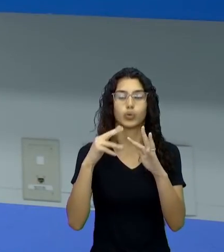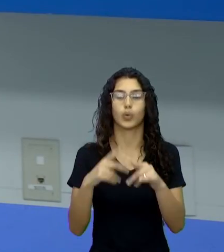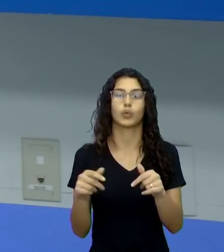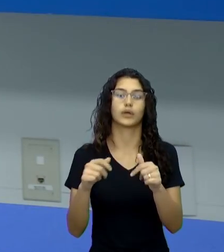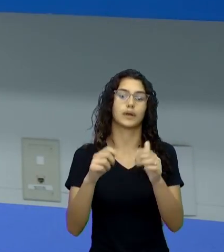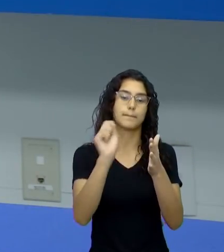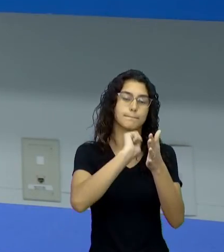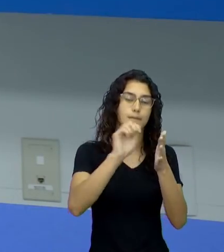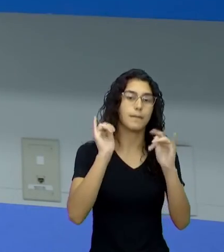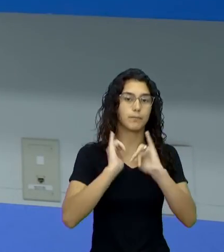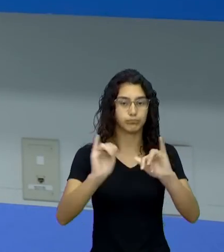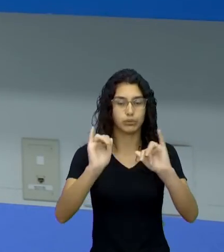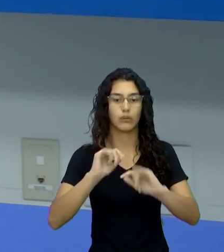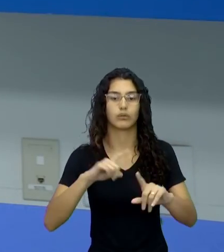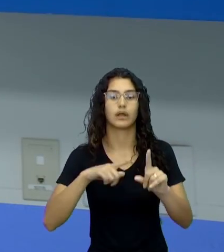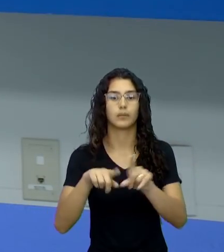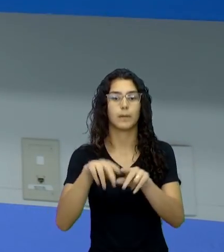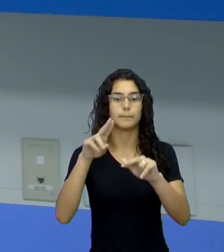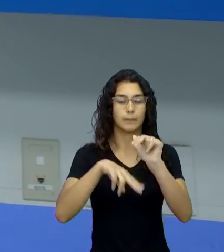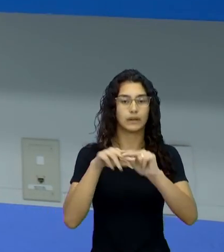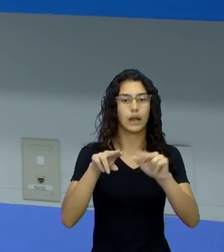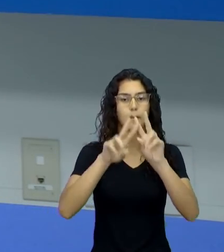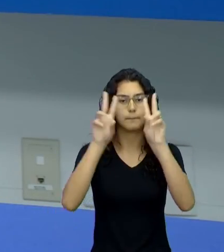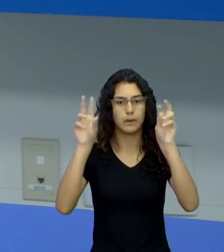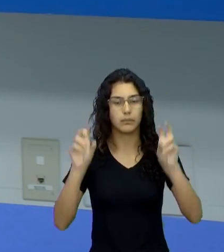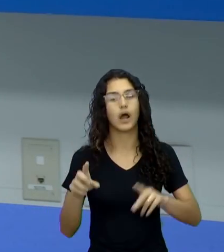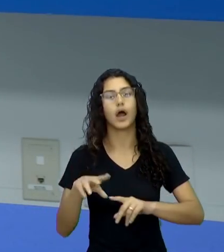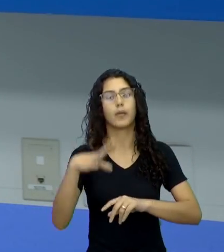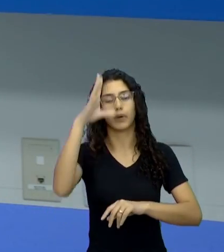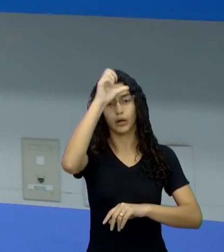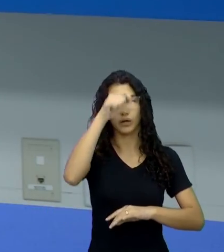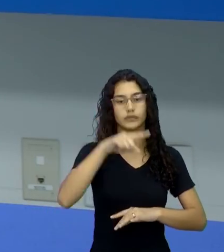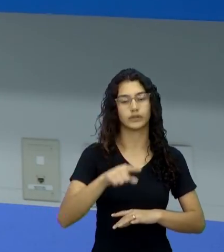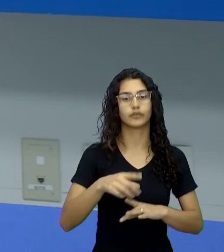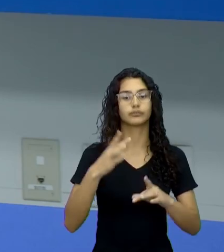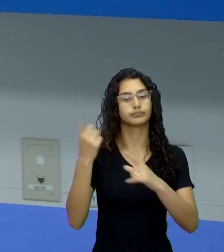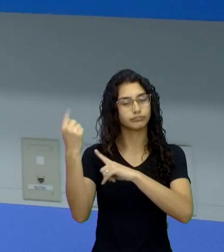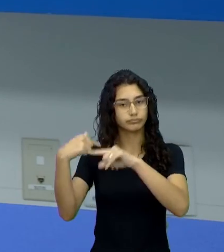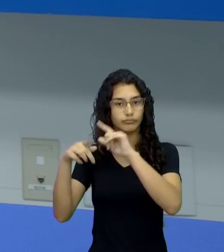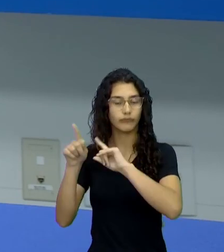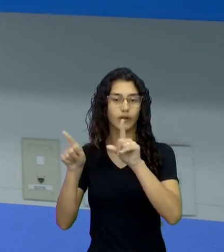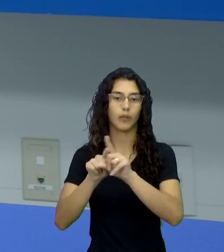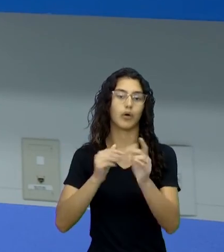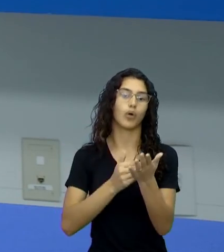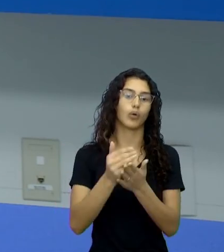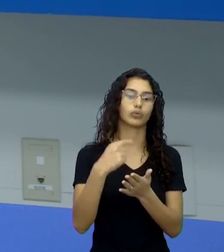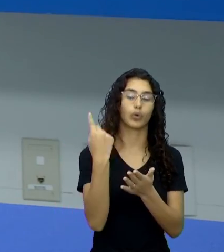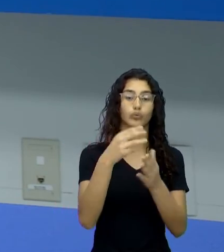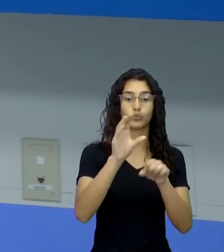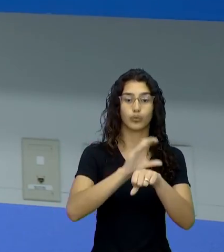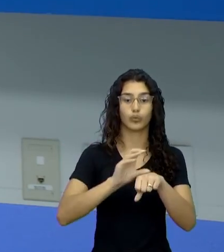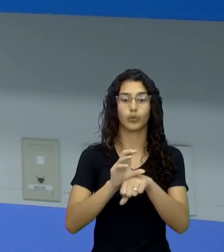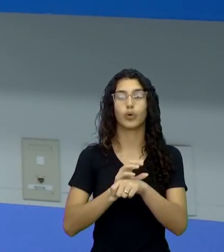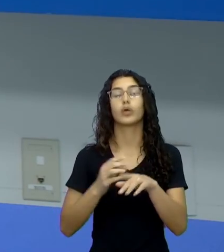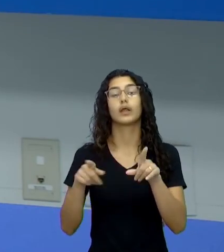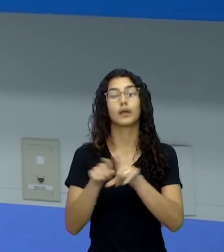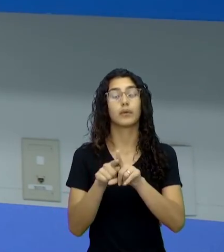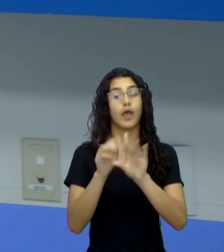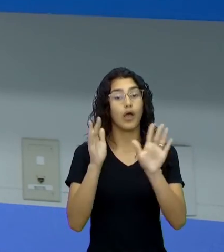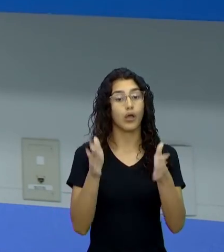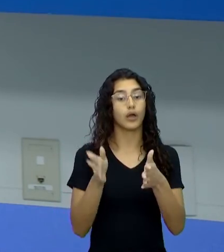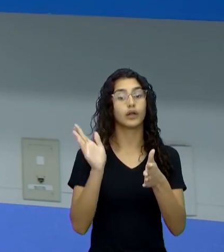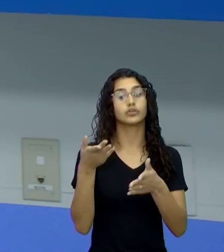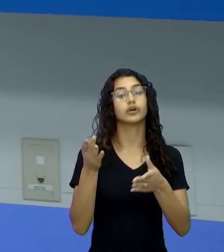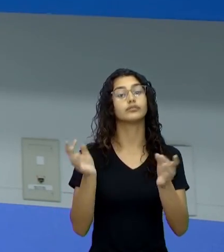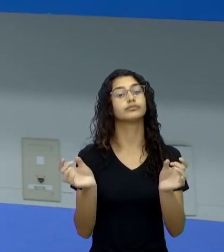né informações conteúdos aprendizagens que vocês foram desenvolvendo ao longo do nosso curso Principalmente agora que